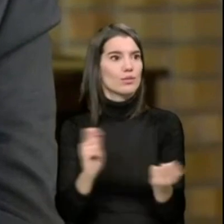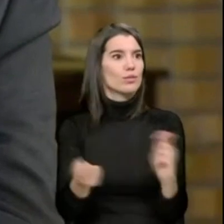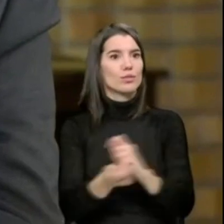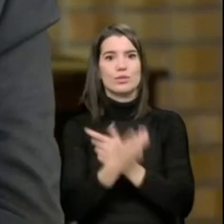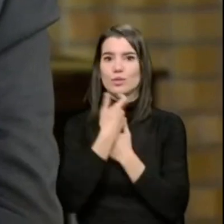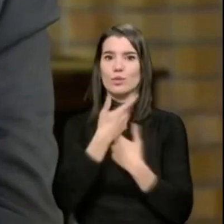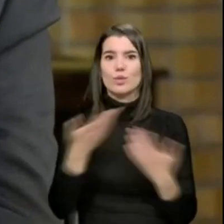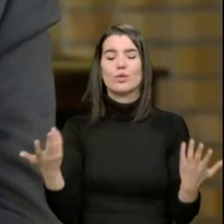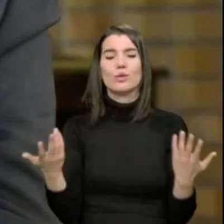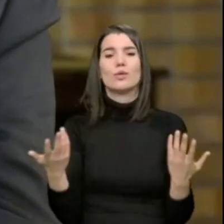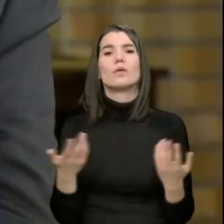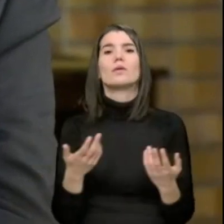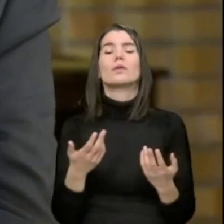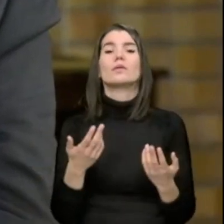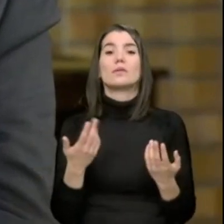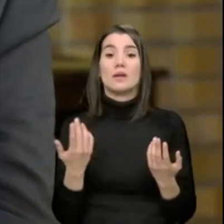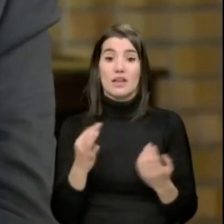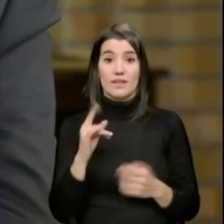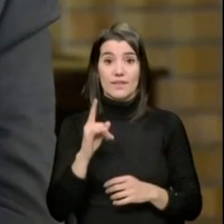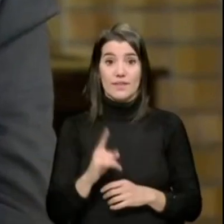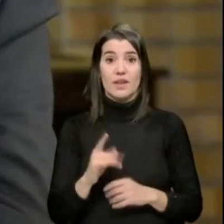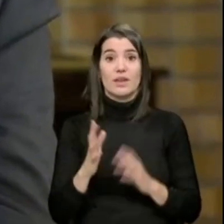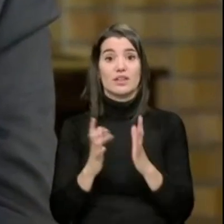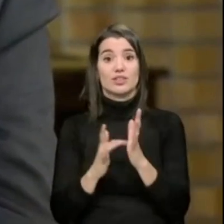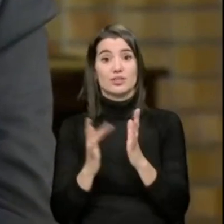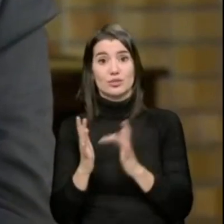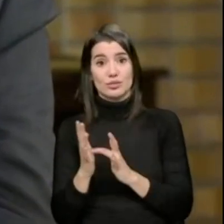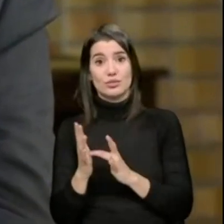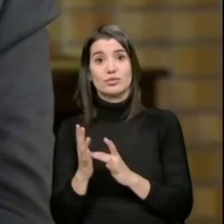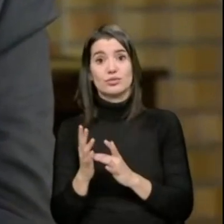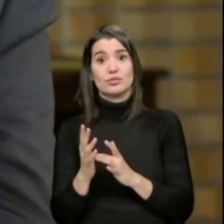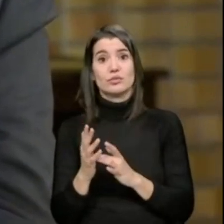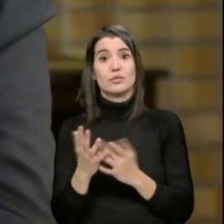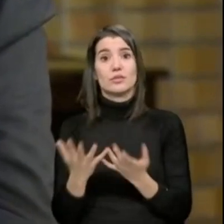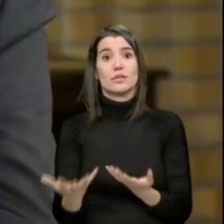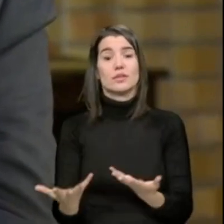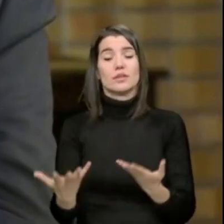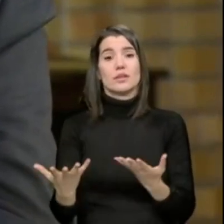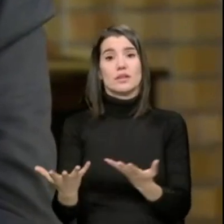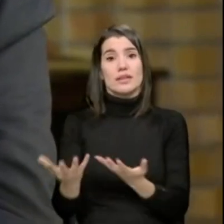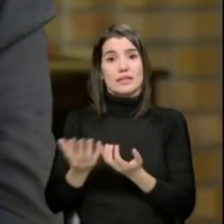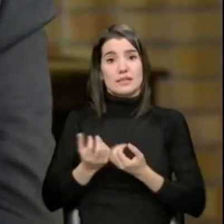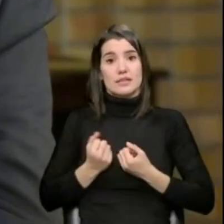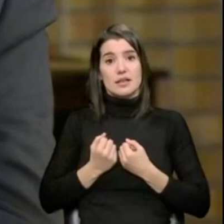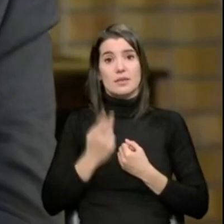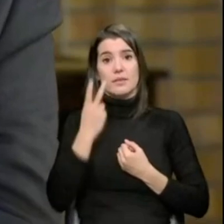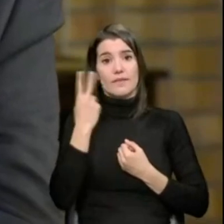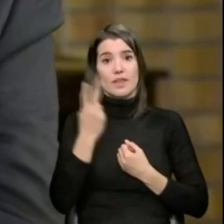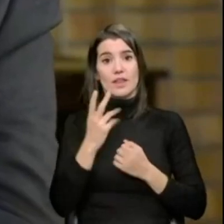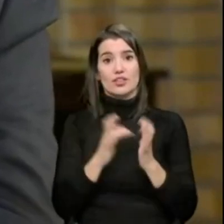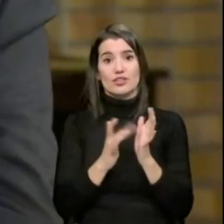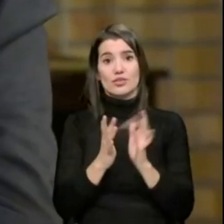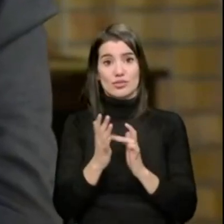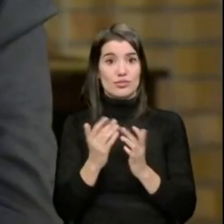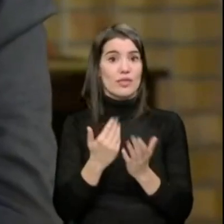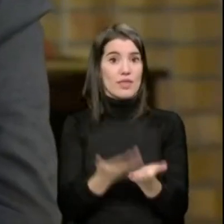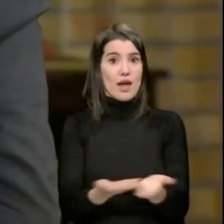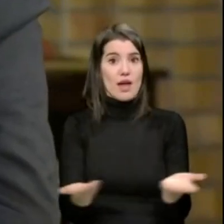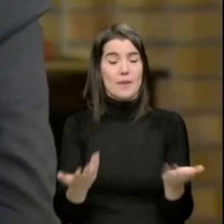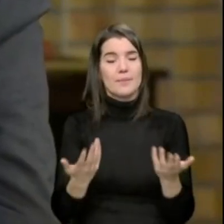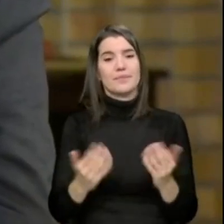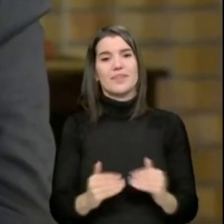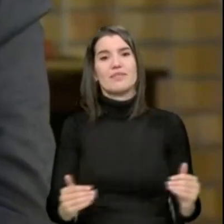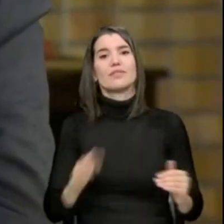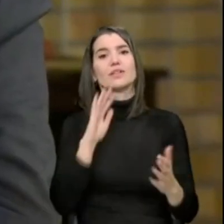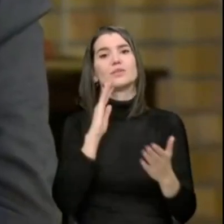isso quem adere na sua fé a Jesus recebe a vida que Jesus dá, e por isso temos agora esta última etapa